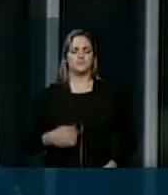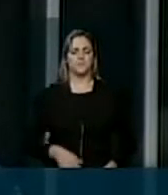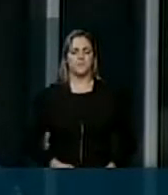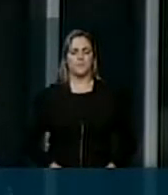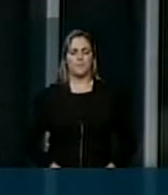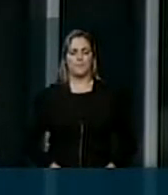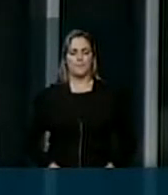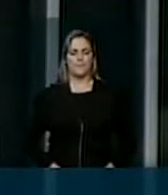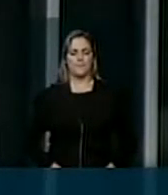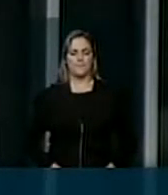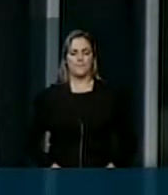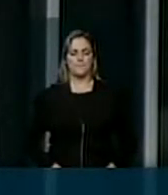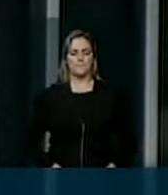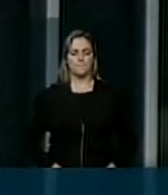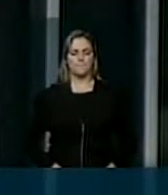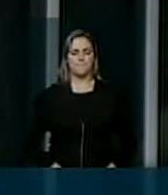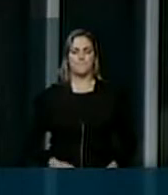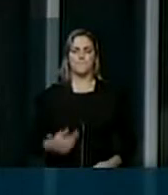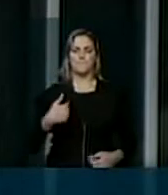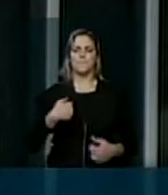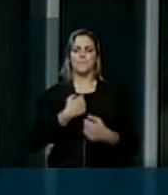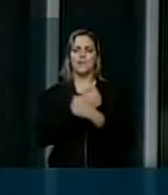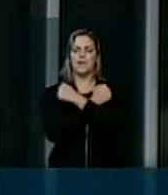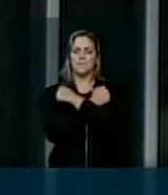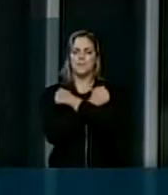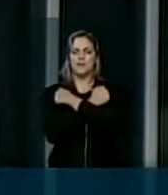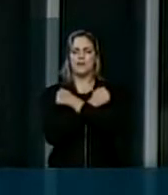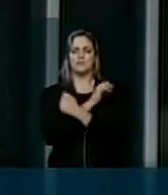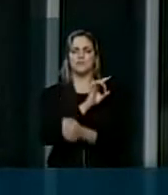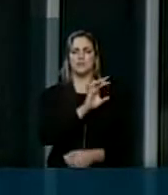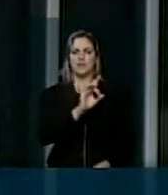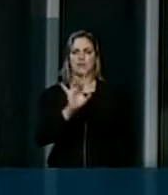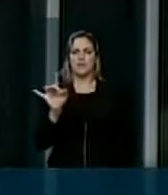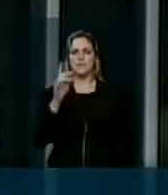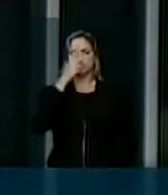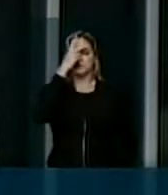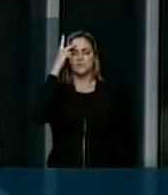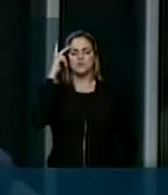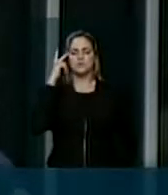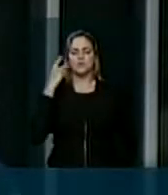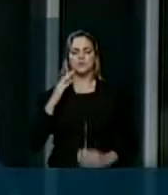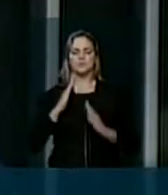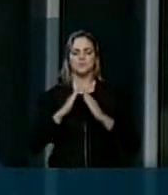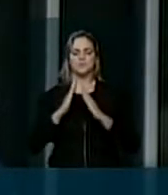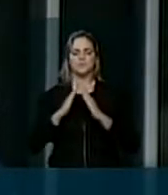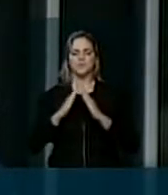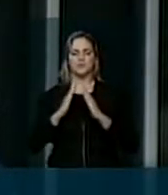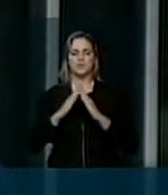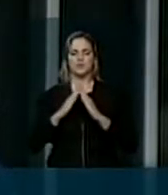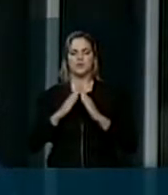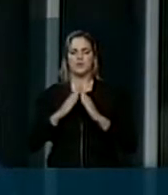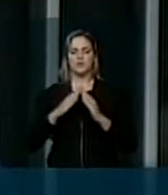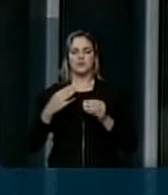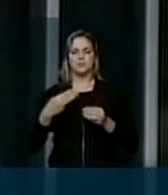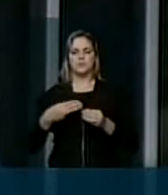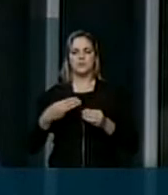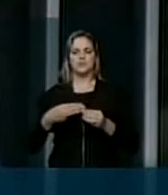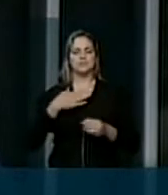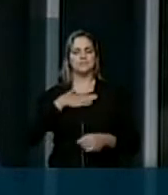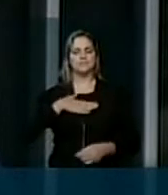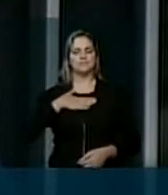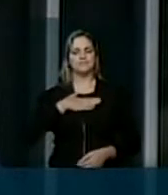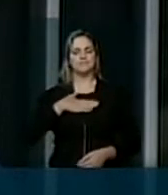Urbano, da qual faço parte, elegeu como tema principal da Conferência das Cidades esse ano. É um tema